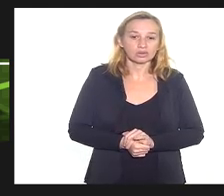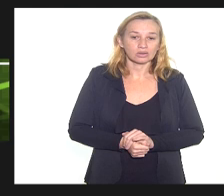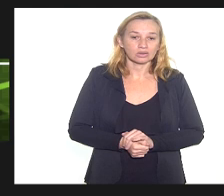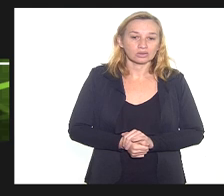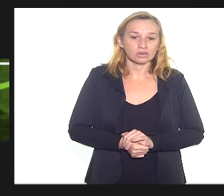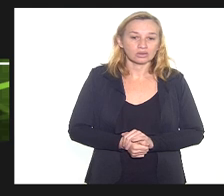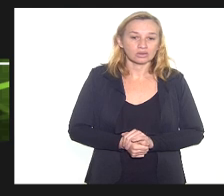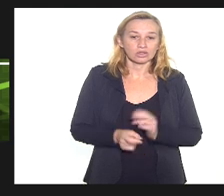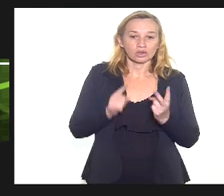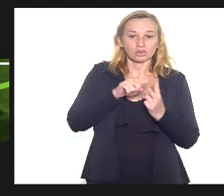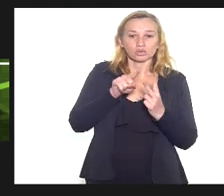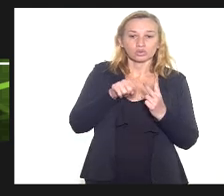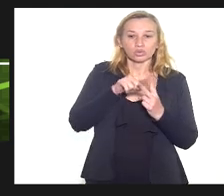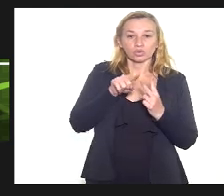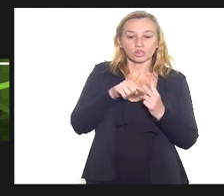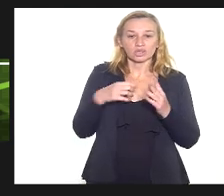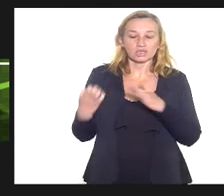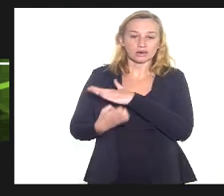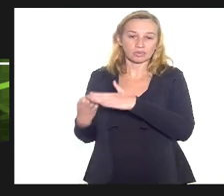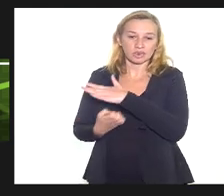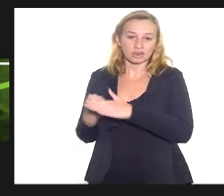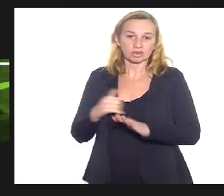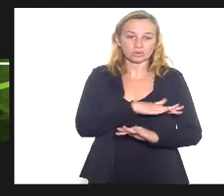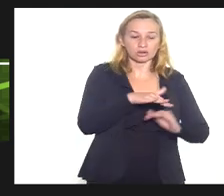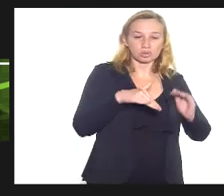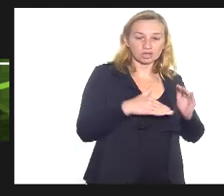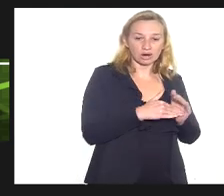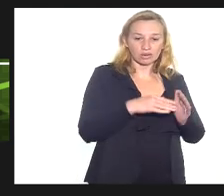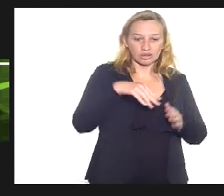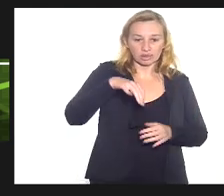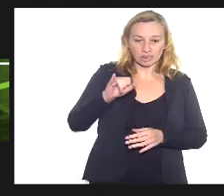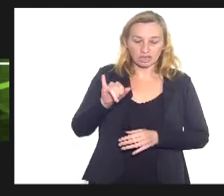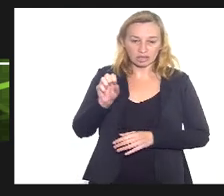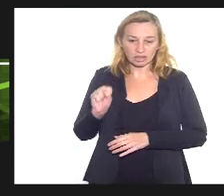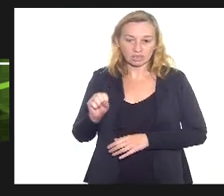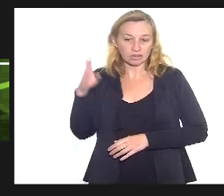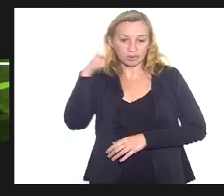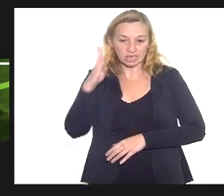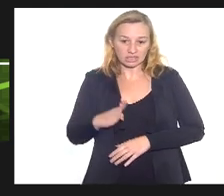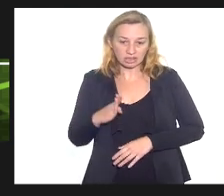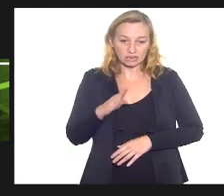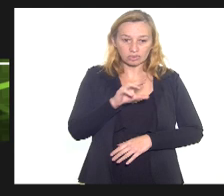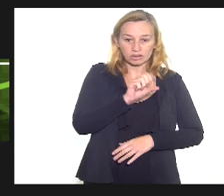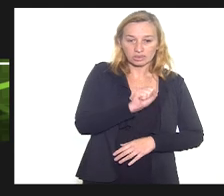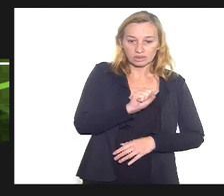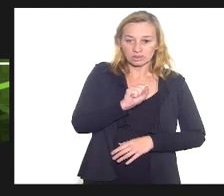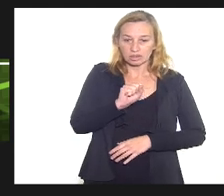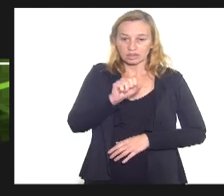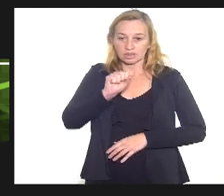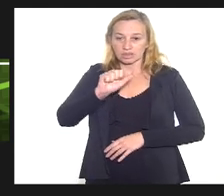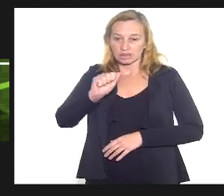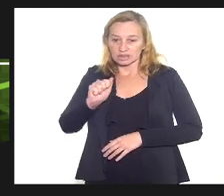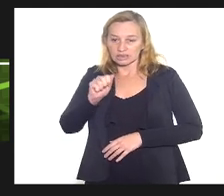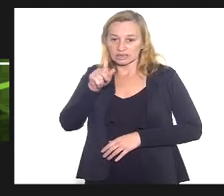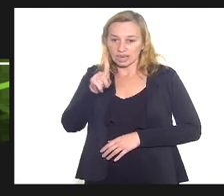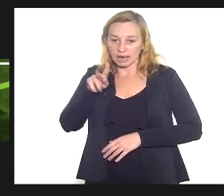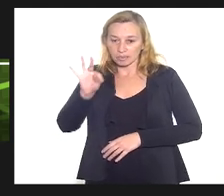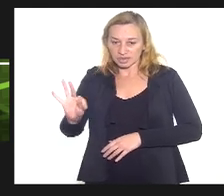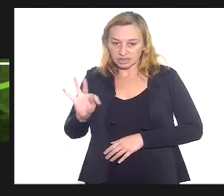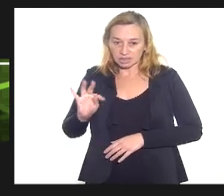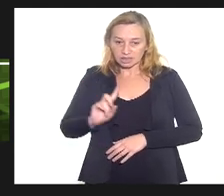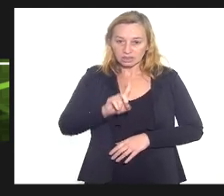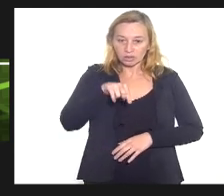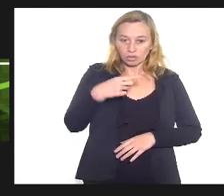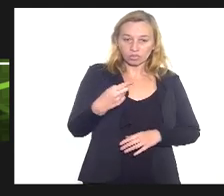empresas do grupo, a Total Eren do Brasil, a SAFT, Temos uma terceira, que é a Total